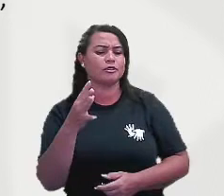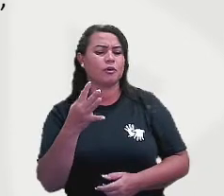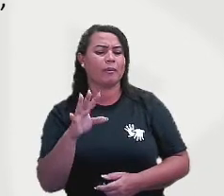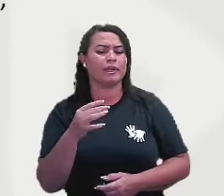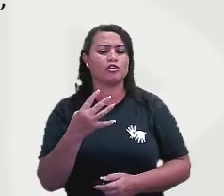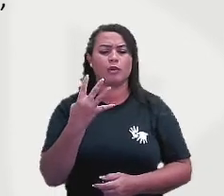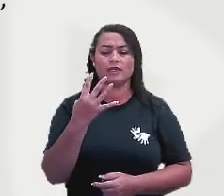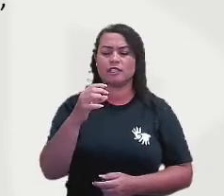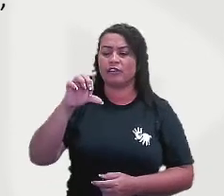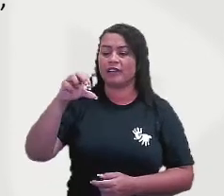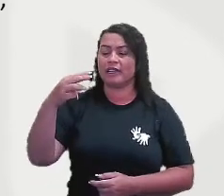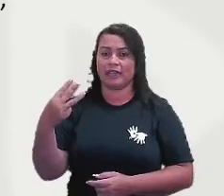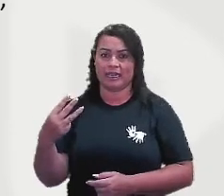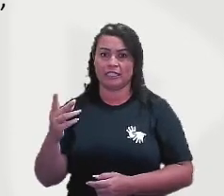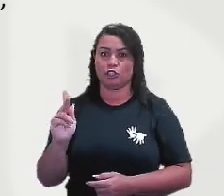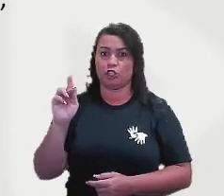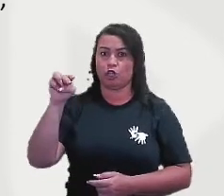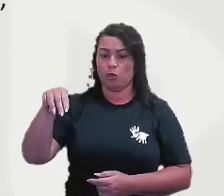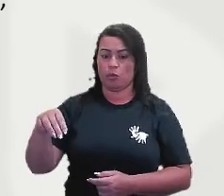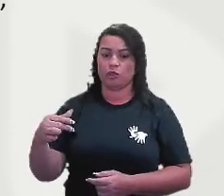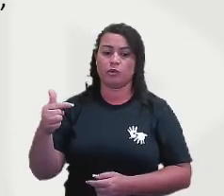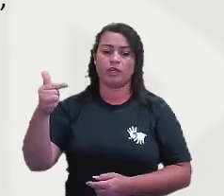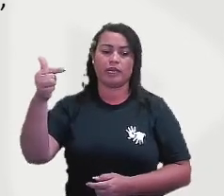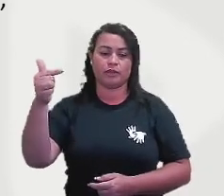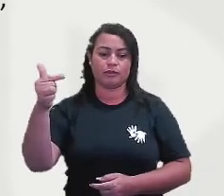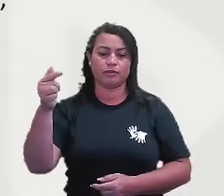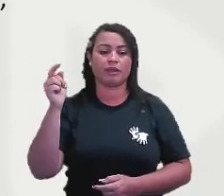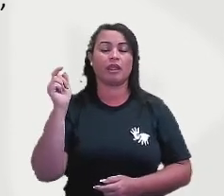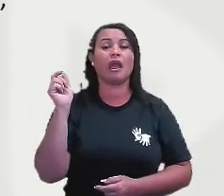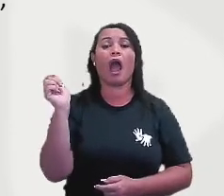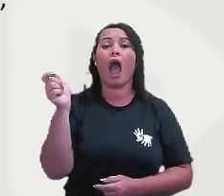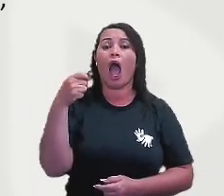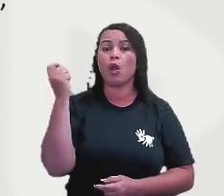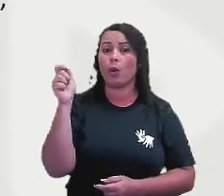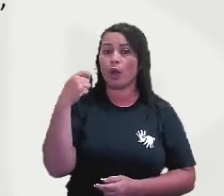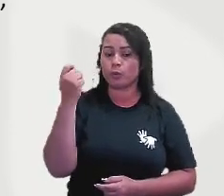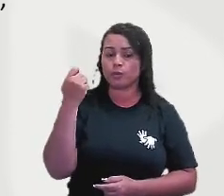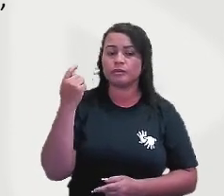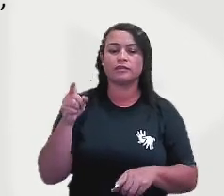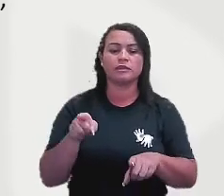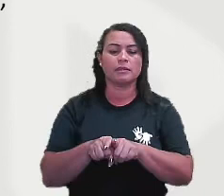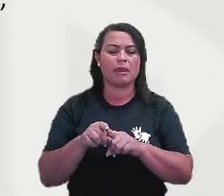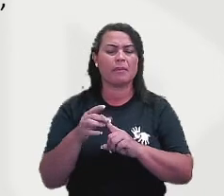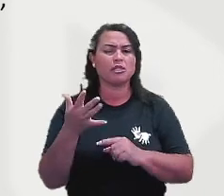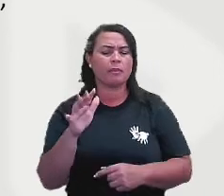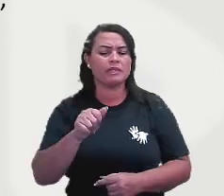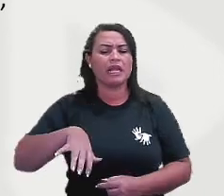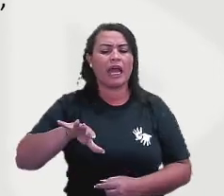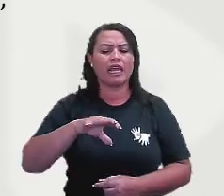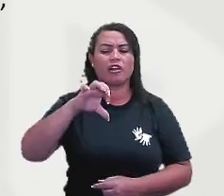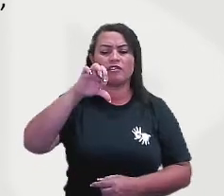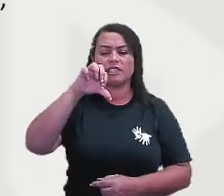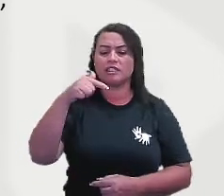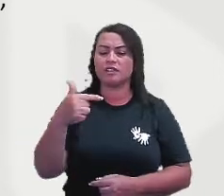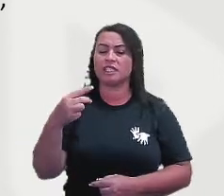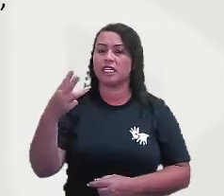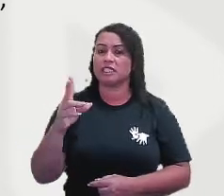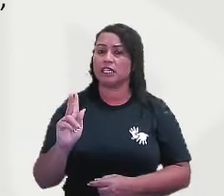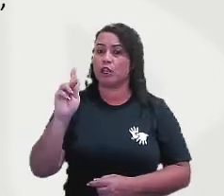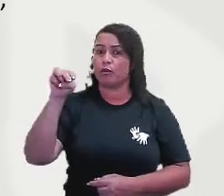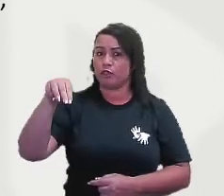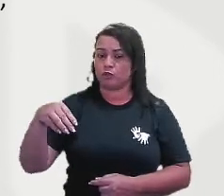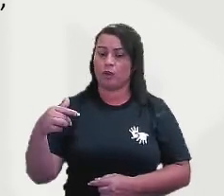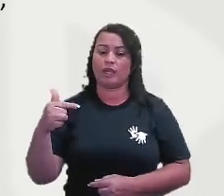aproximadamente 493 quilômetros quadrados. Caruaru, área de aproximadamente